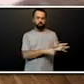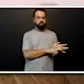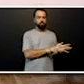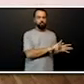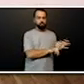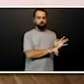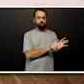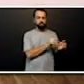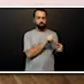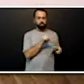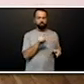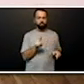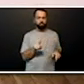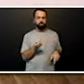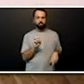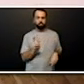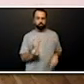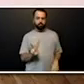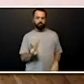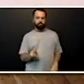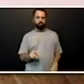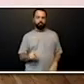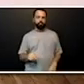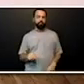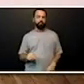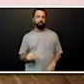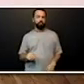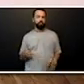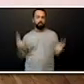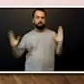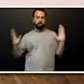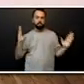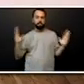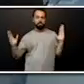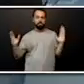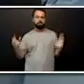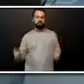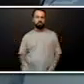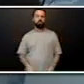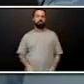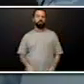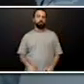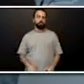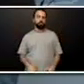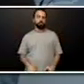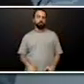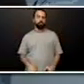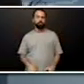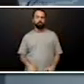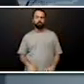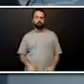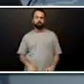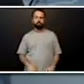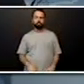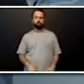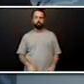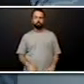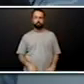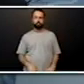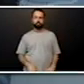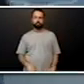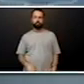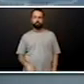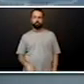2. Portanto, são opostos ou simétricos.